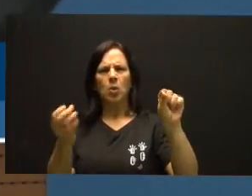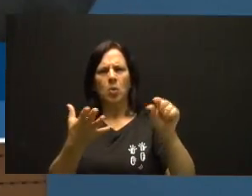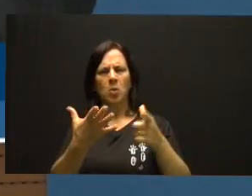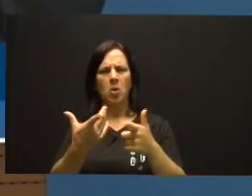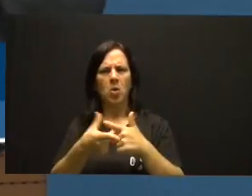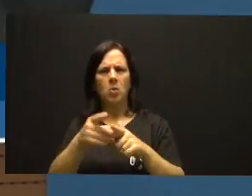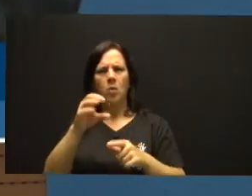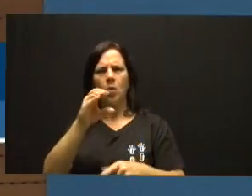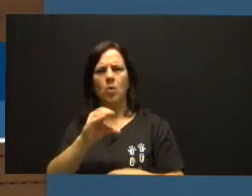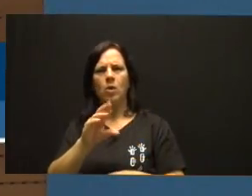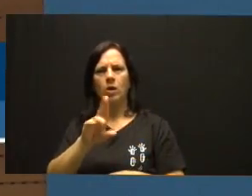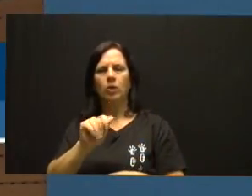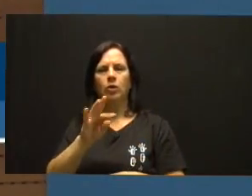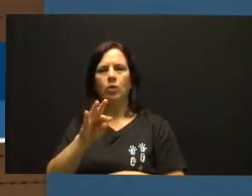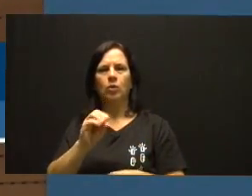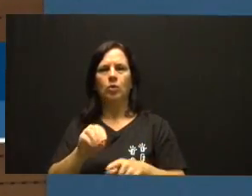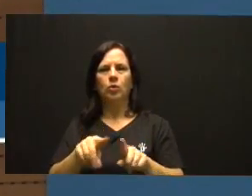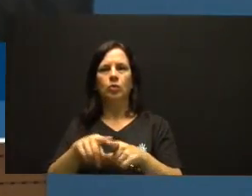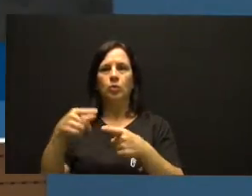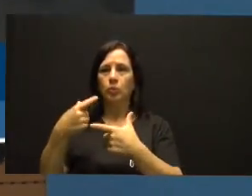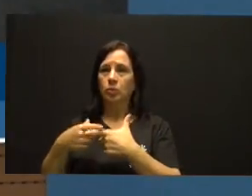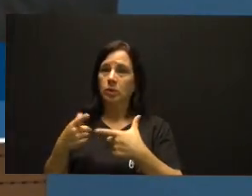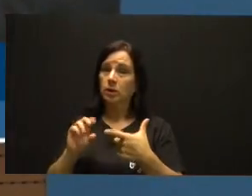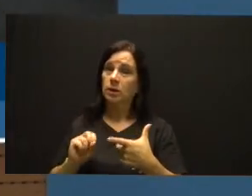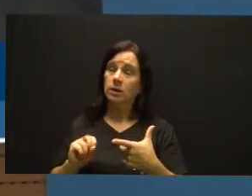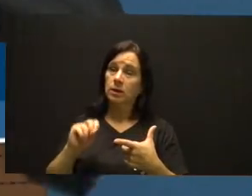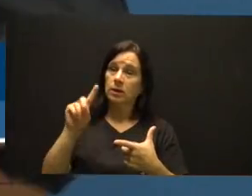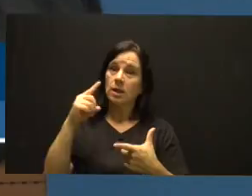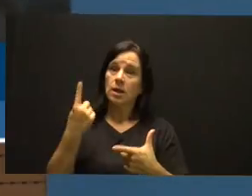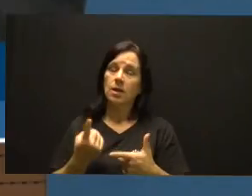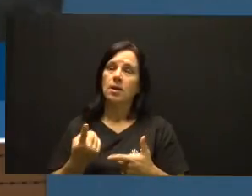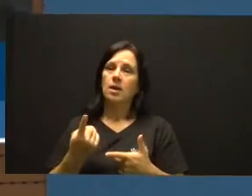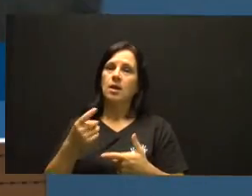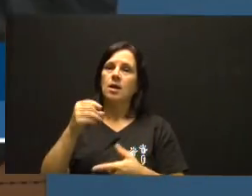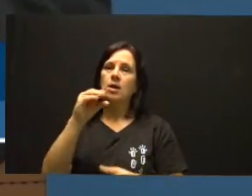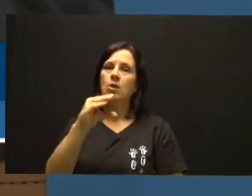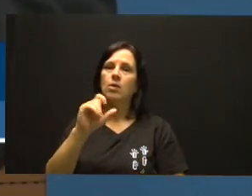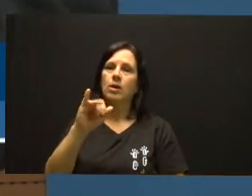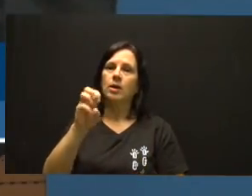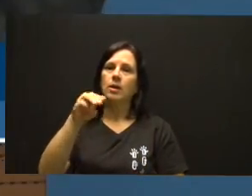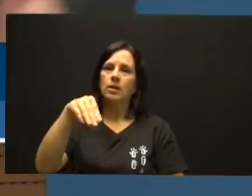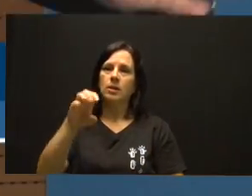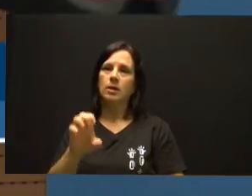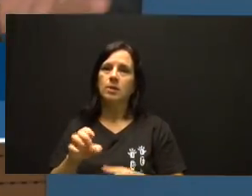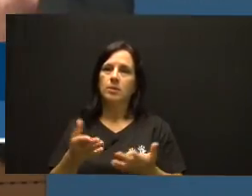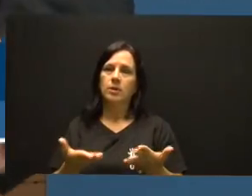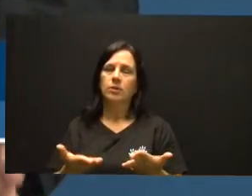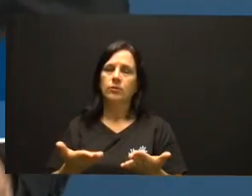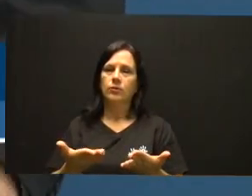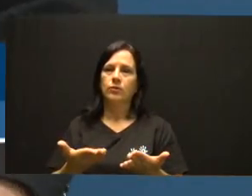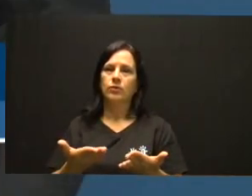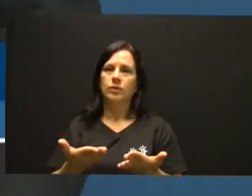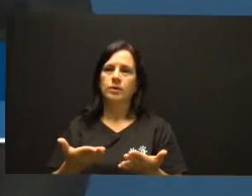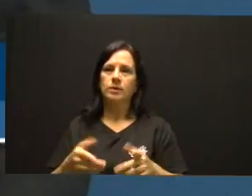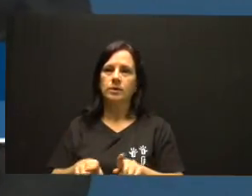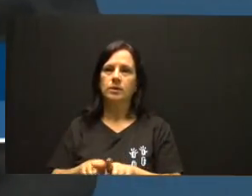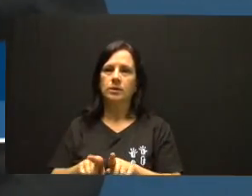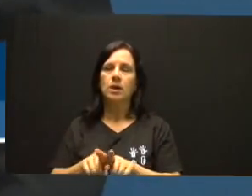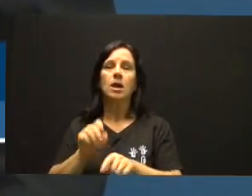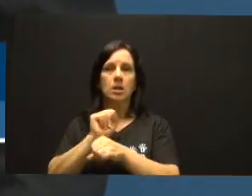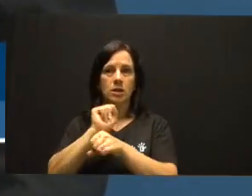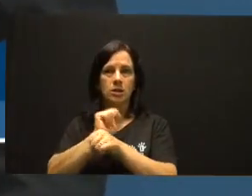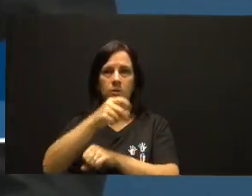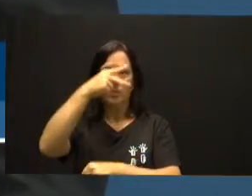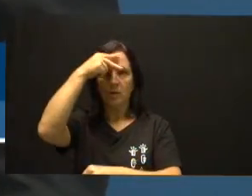Então ficou nesta, daquela situação, será que foi criminoso ou será que foi acidental? E o requerimento de Vossa Excelência, eu espero que o